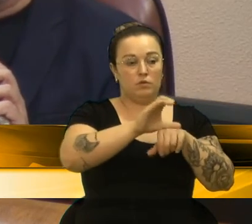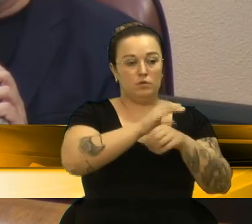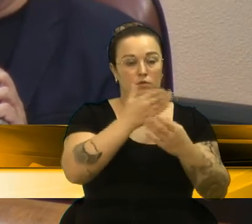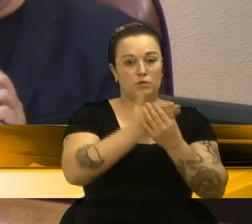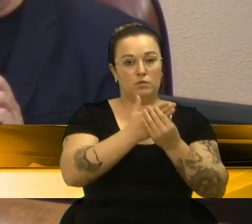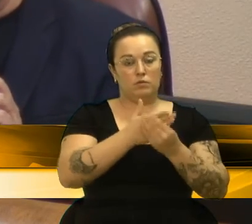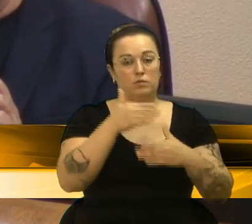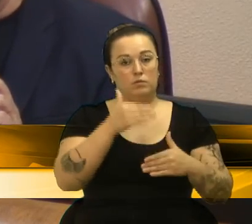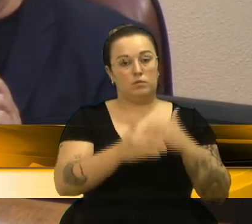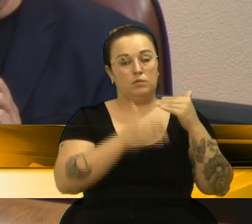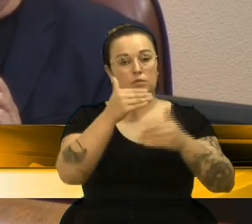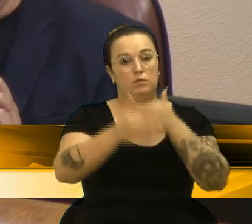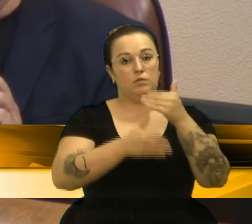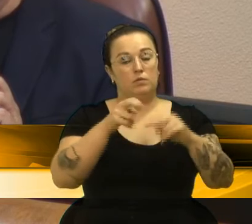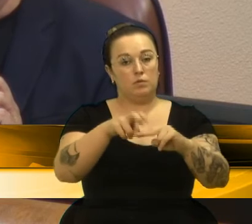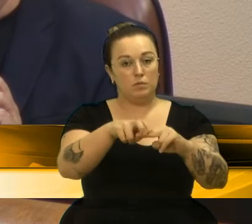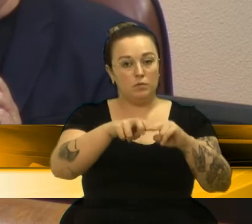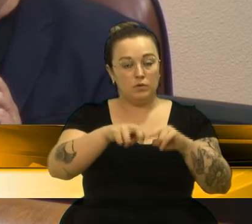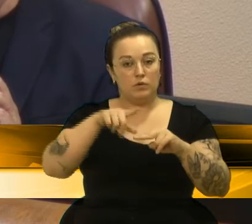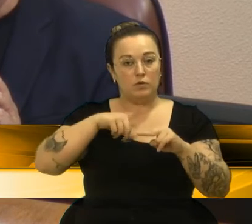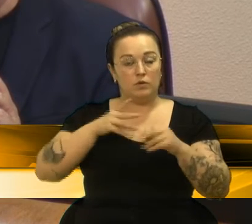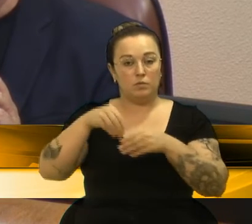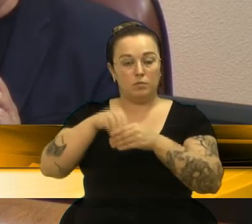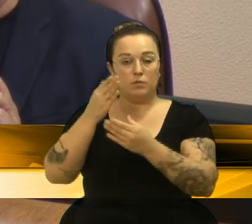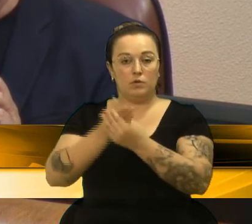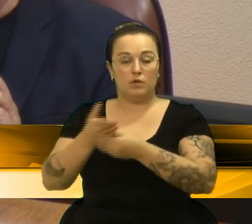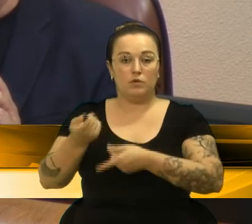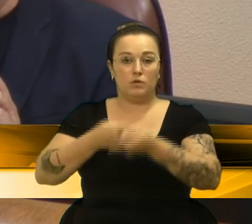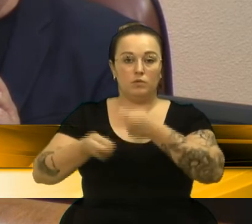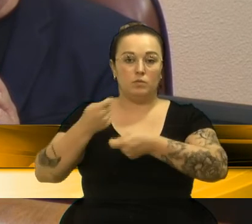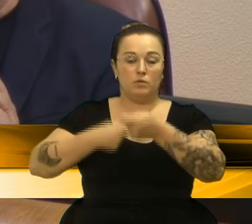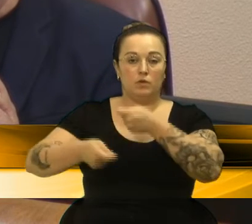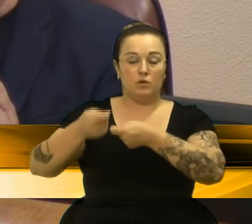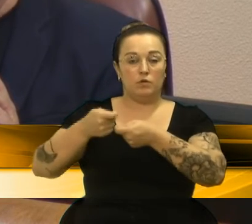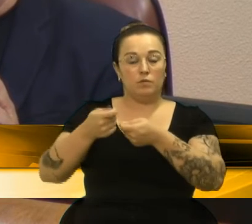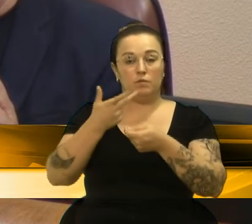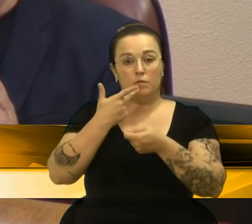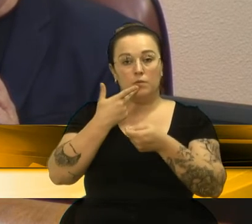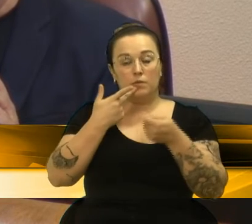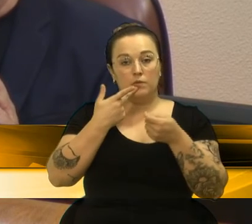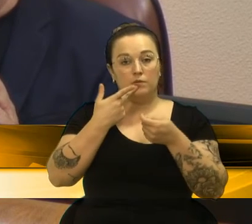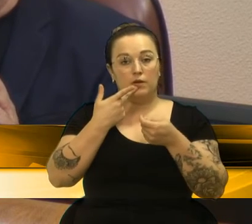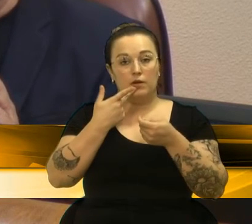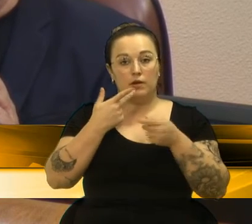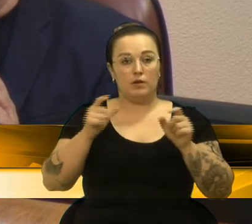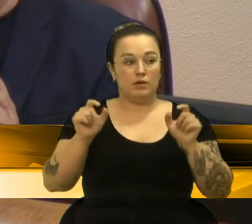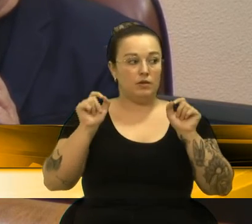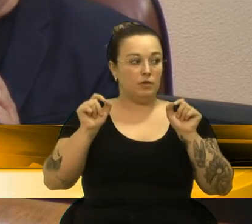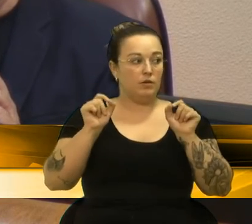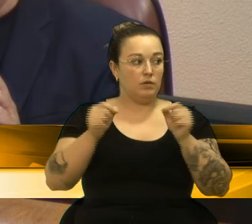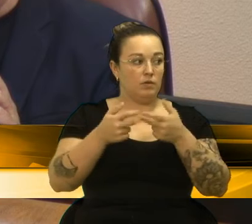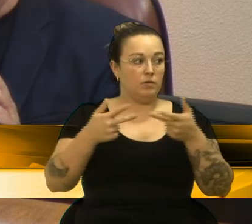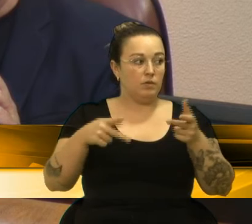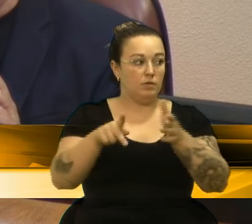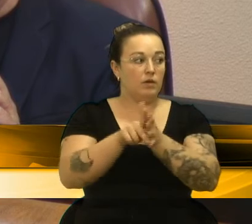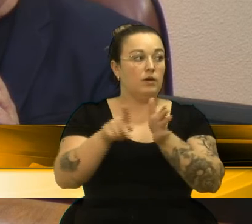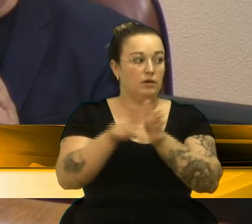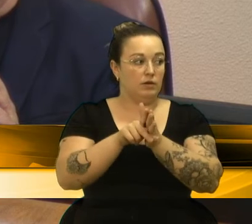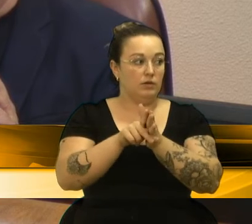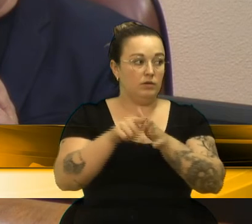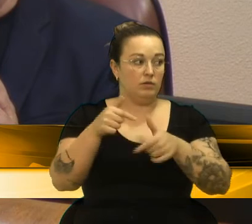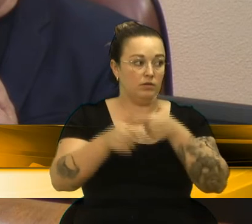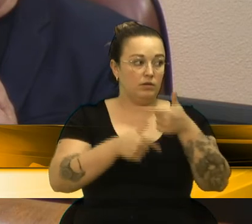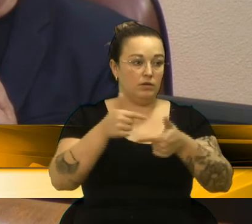acusados. Por essa razão, a instauração de processo administrativo disciplinar pressupõe, no mínimo, a demonstração da autoria e vestígios suficientes da materialidade